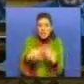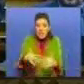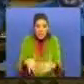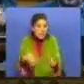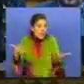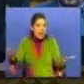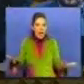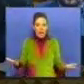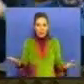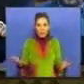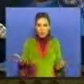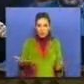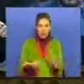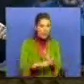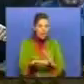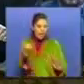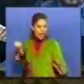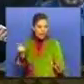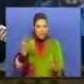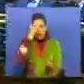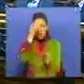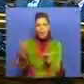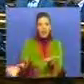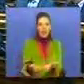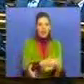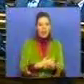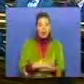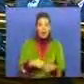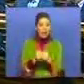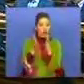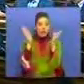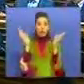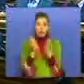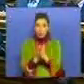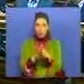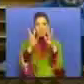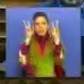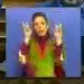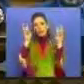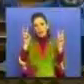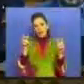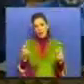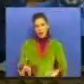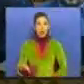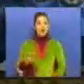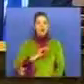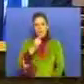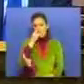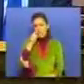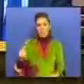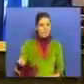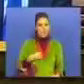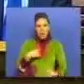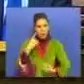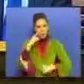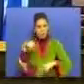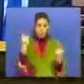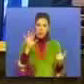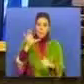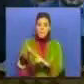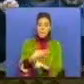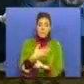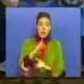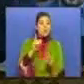sindicatos, retirar o referendo. Em todas estas matérias, o senhor falhou ao país. E quando